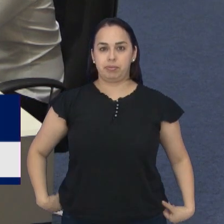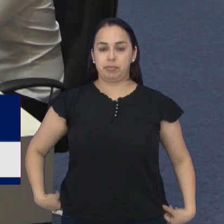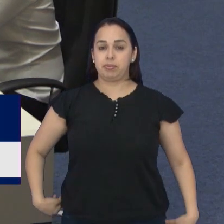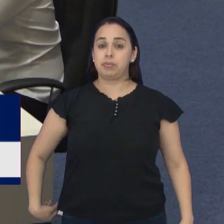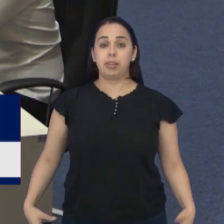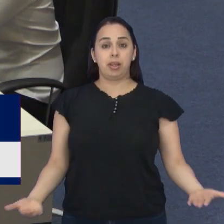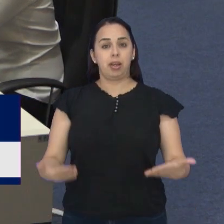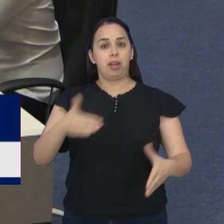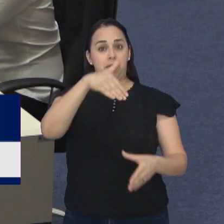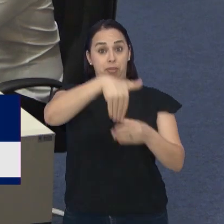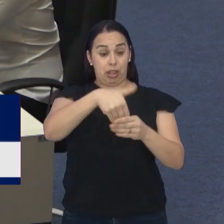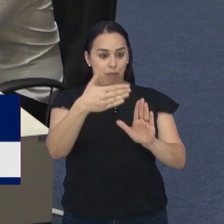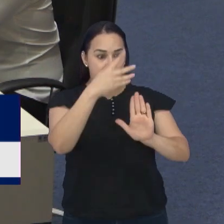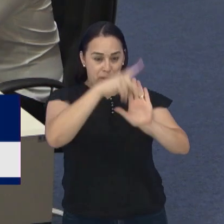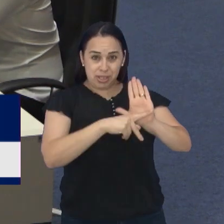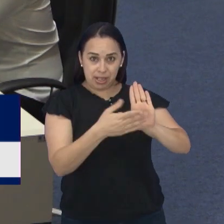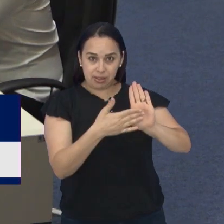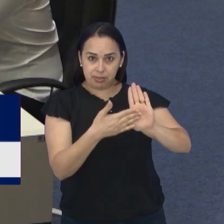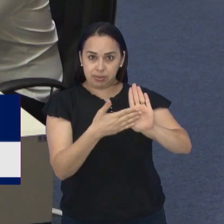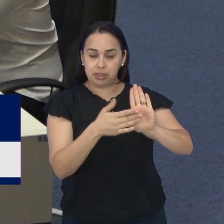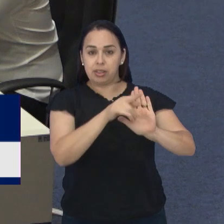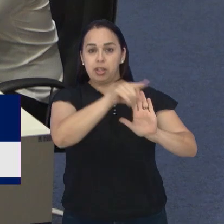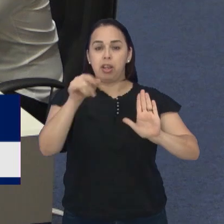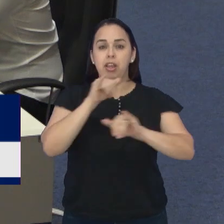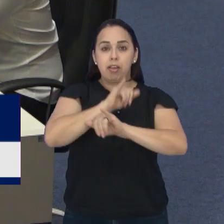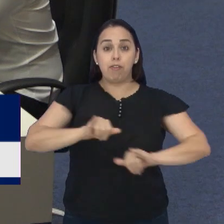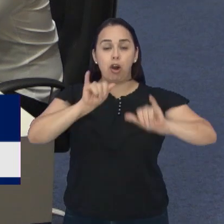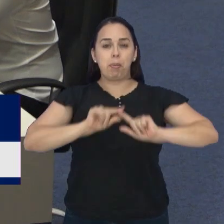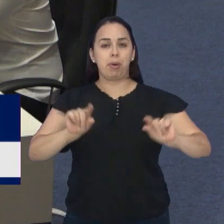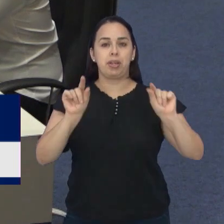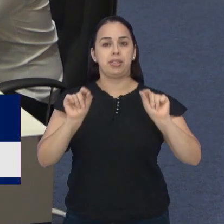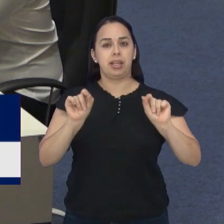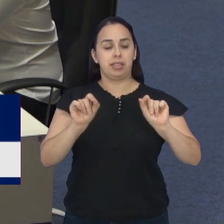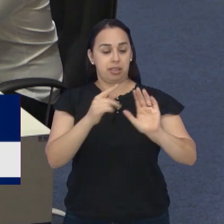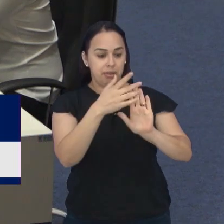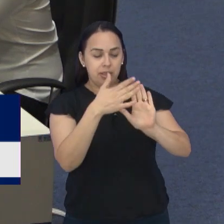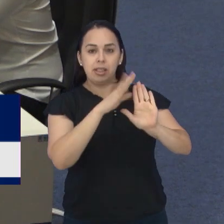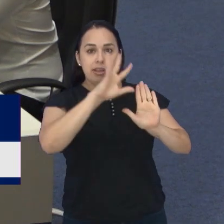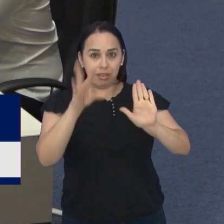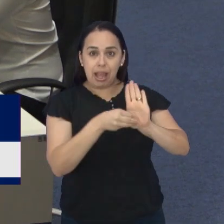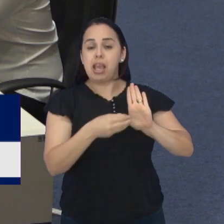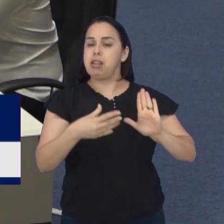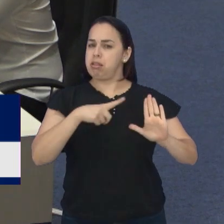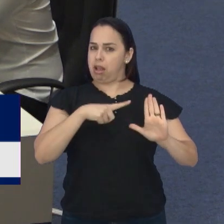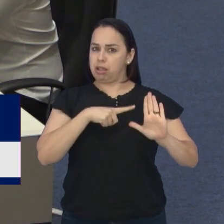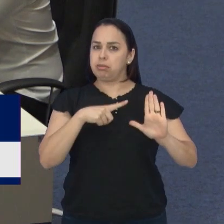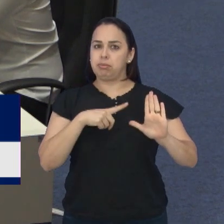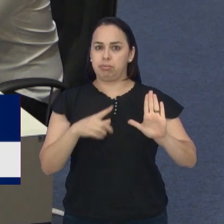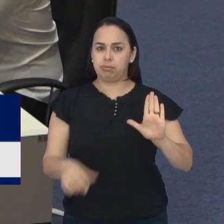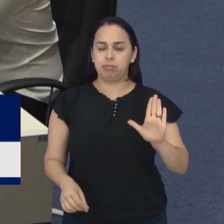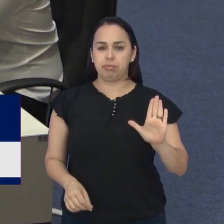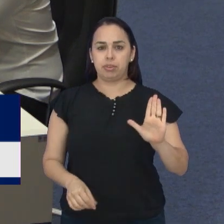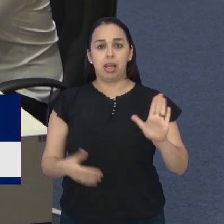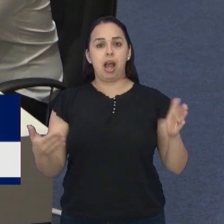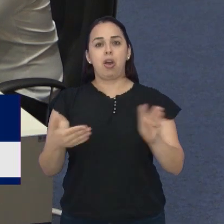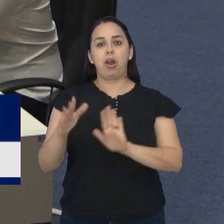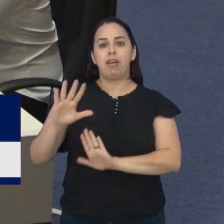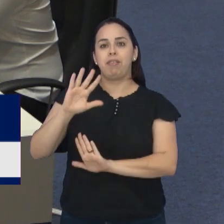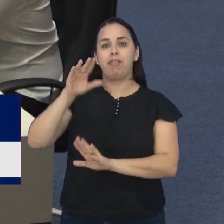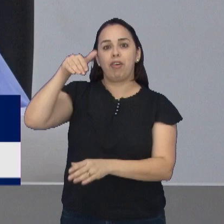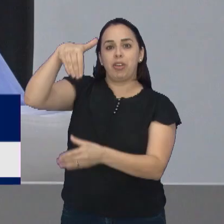Em votação, o processo. Informe aos senhores vereadores que esse processo possui uma emenda. Em